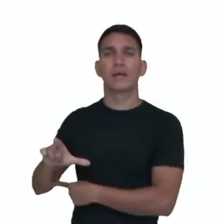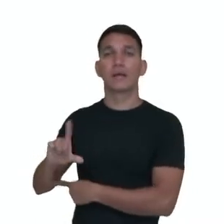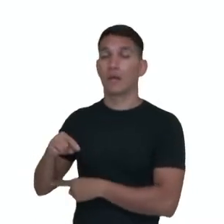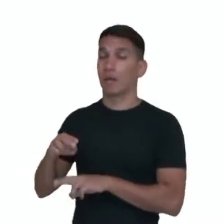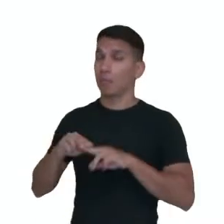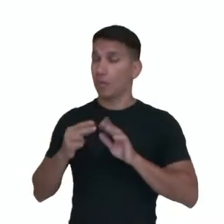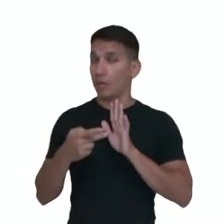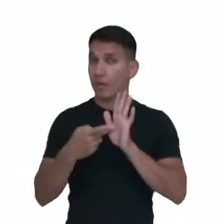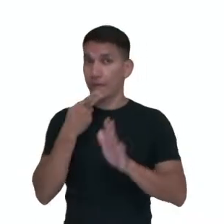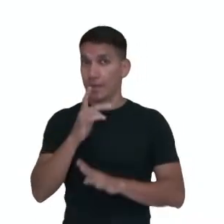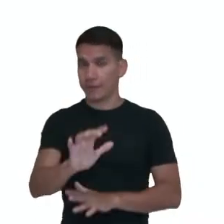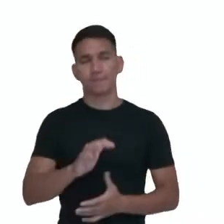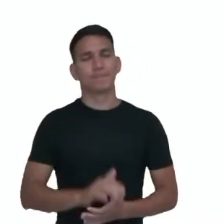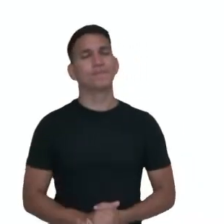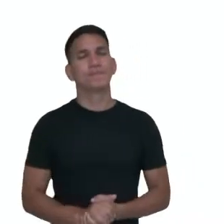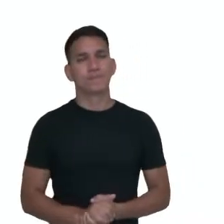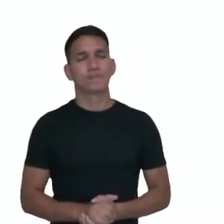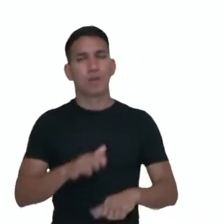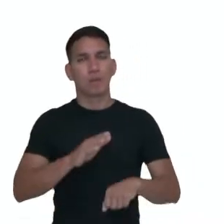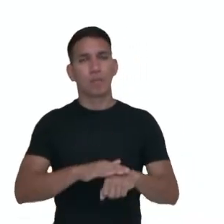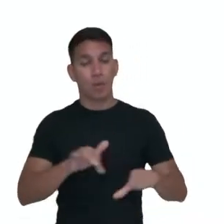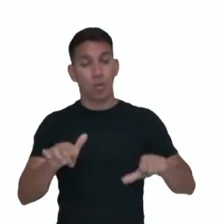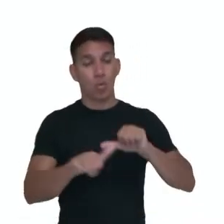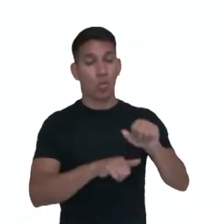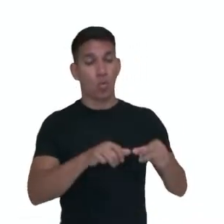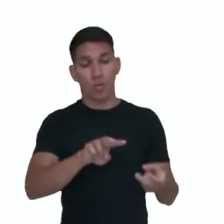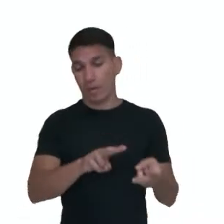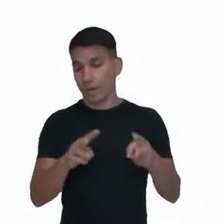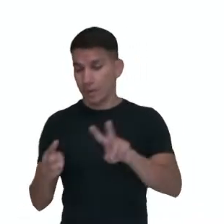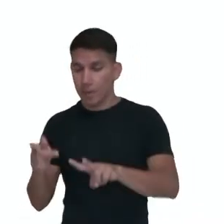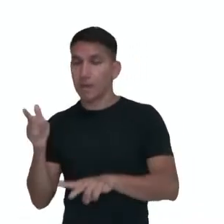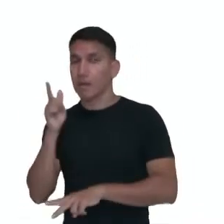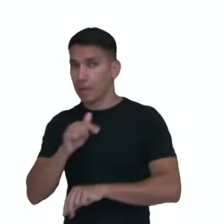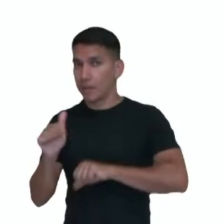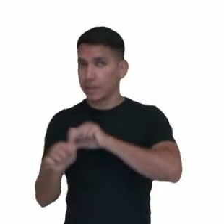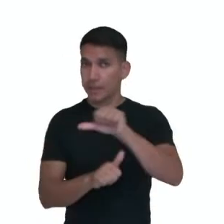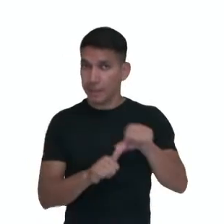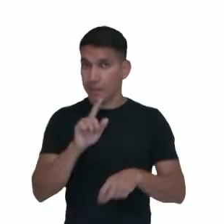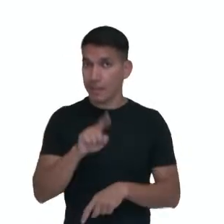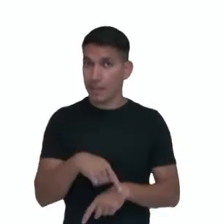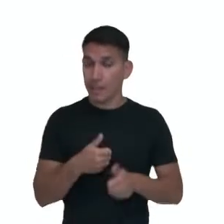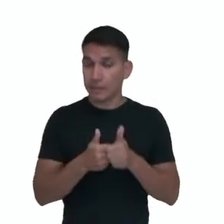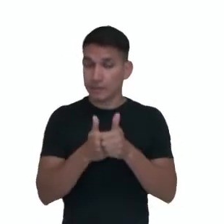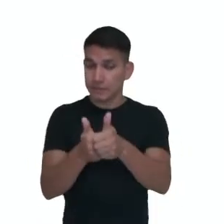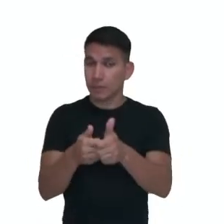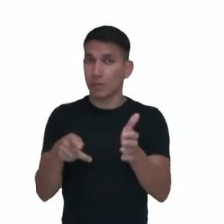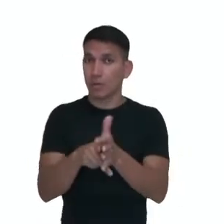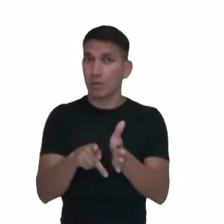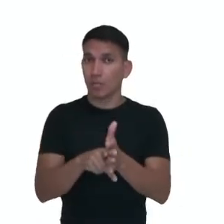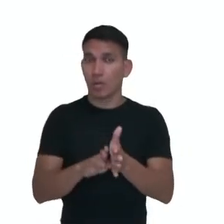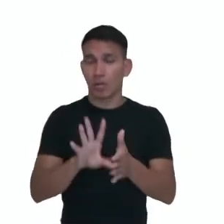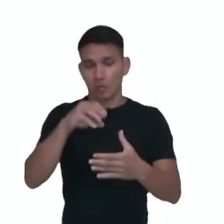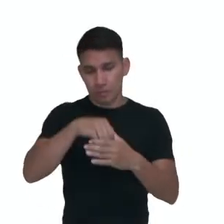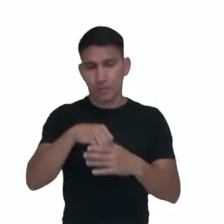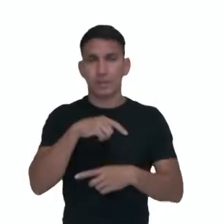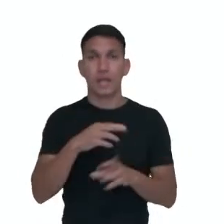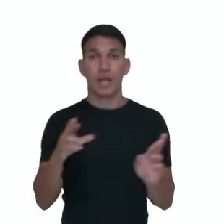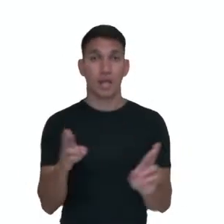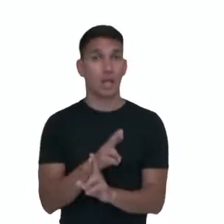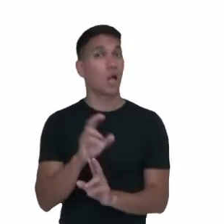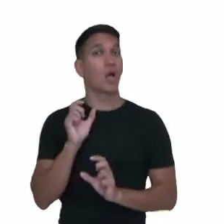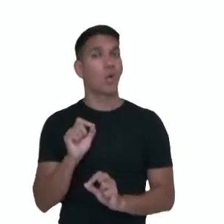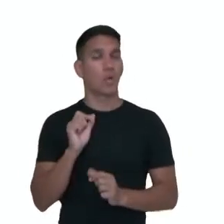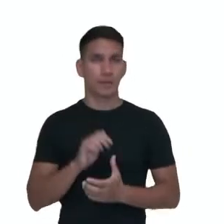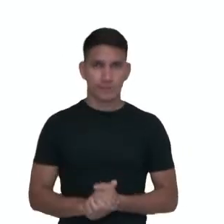essa é a seguinte, olha. Para a transformação de unidade de litro para ml, para seguirmos o que consta na relação, ou